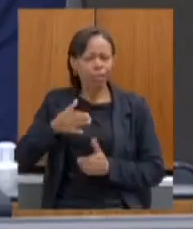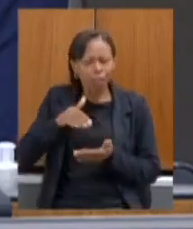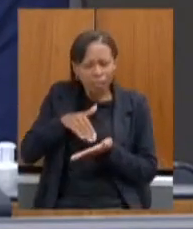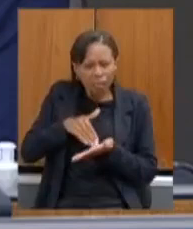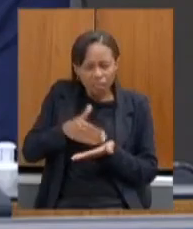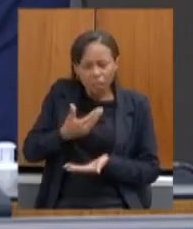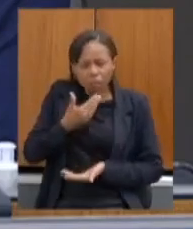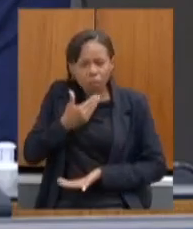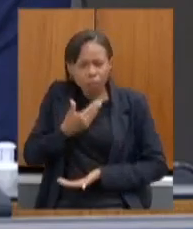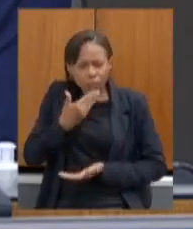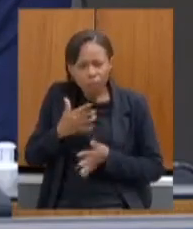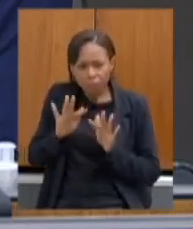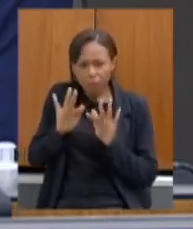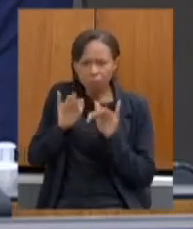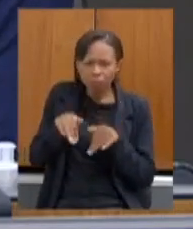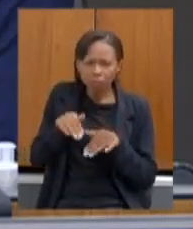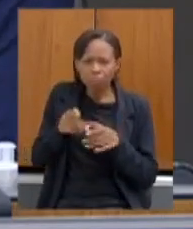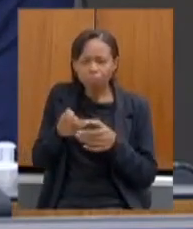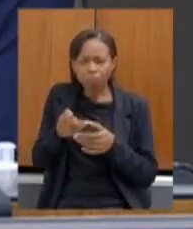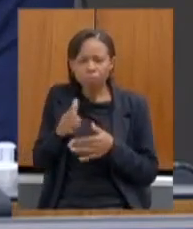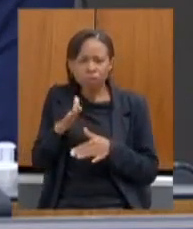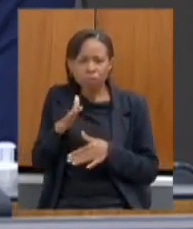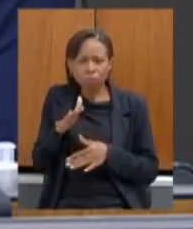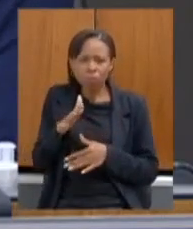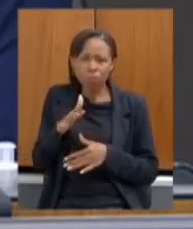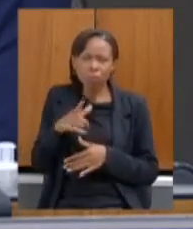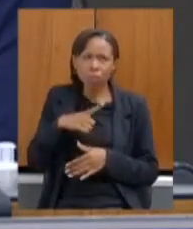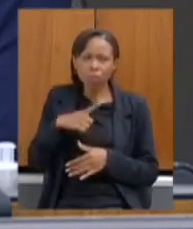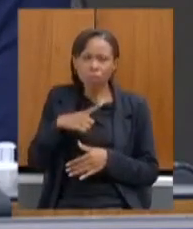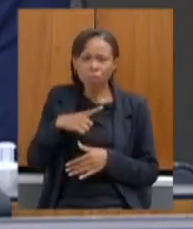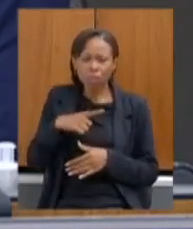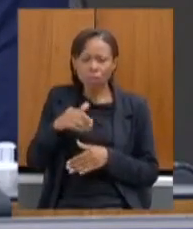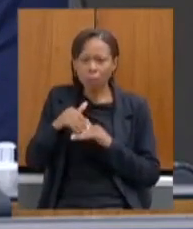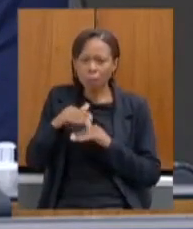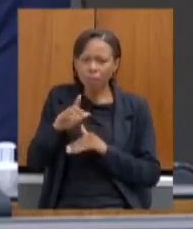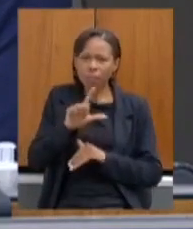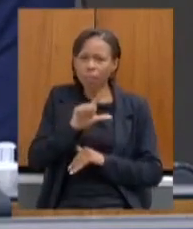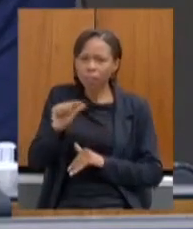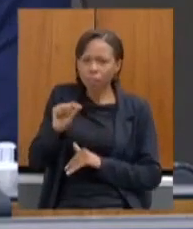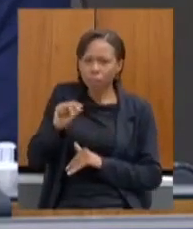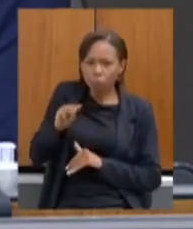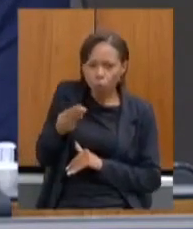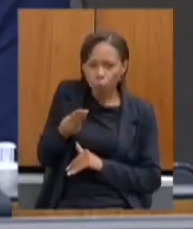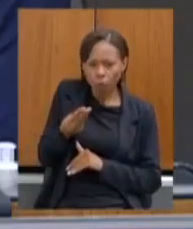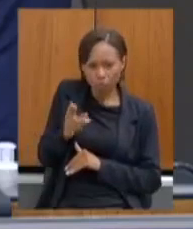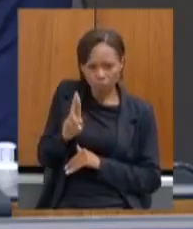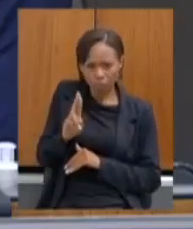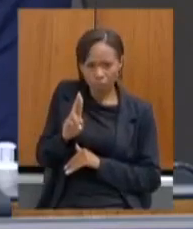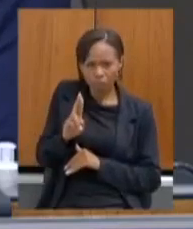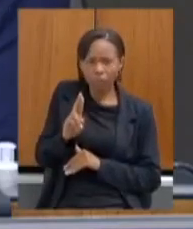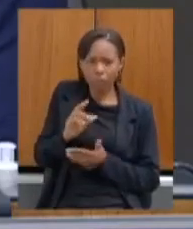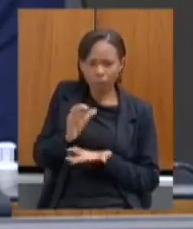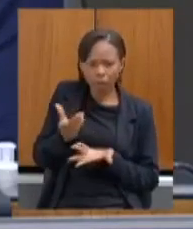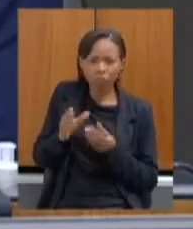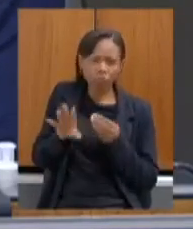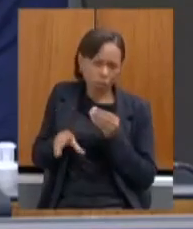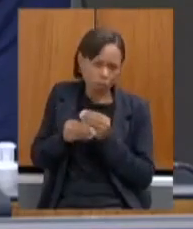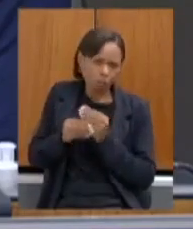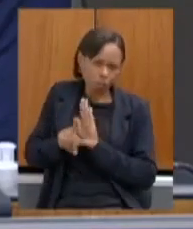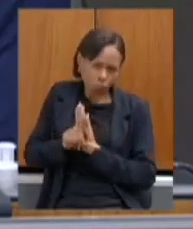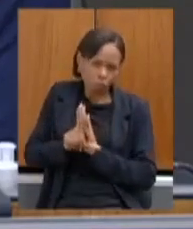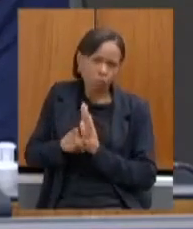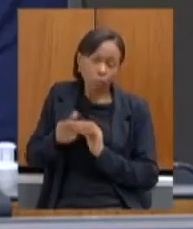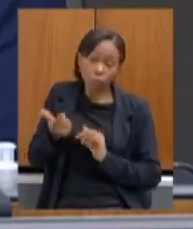temos pouco mais, se não me engano, pouco mais de 100 milhões de reais ainda para executar de emendas parlamentares, iremos alcançar